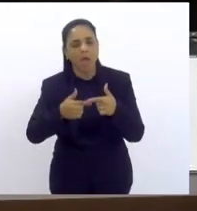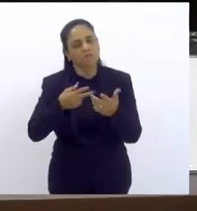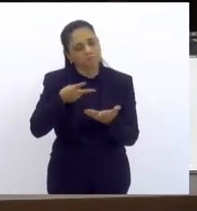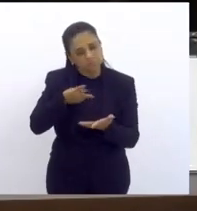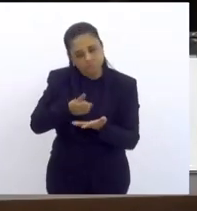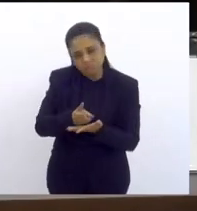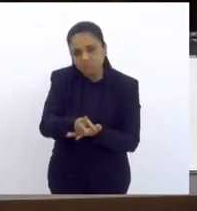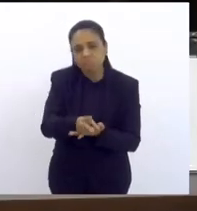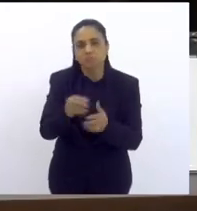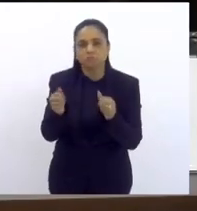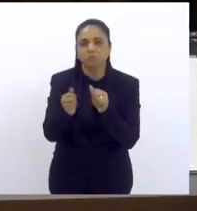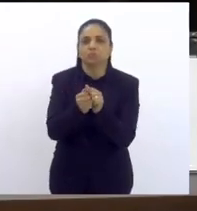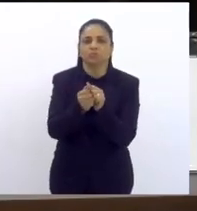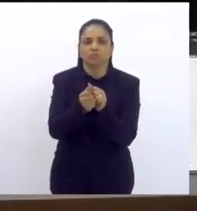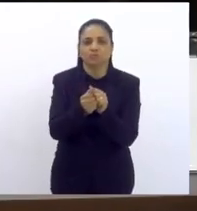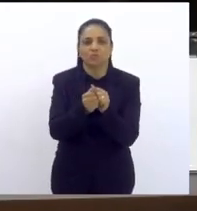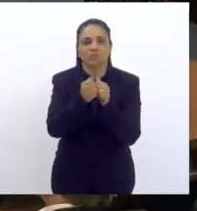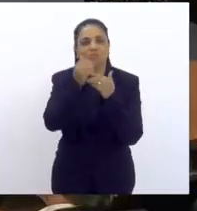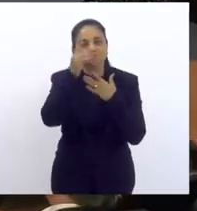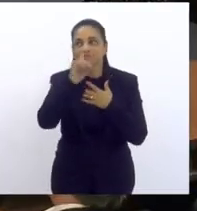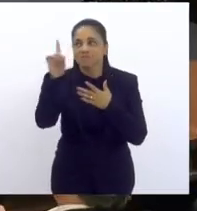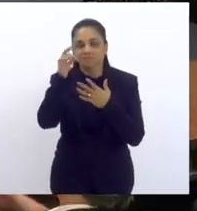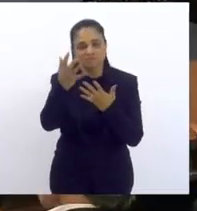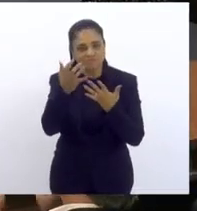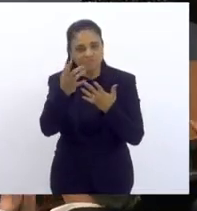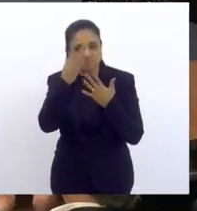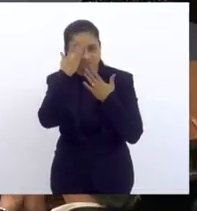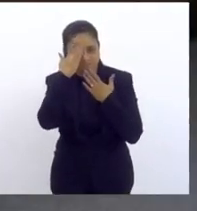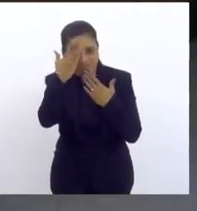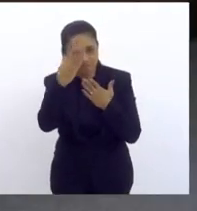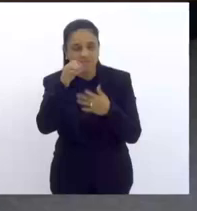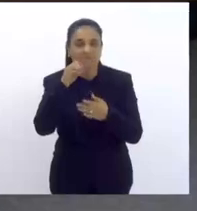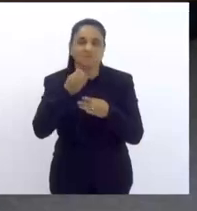muita coisa juntos se Deus quiser boa noite muito obrigado